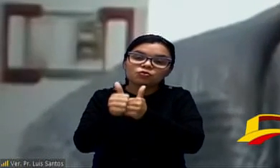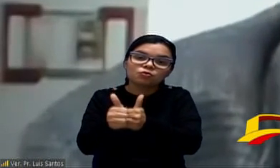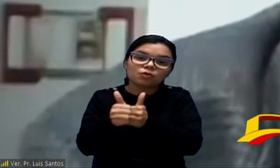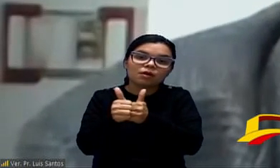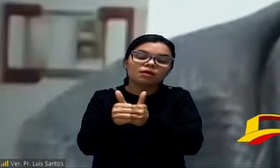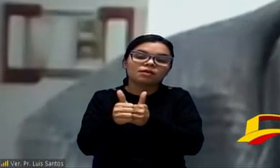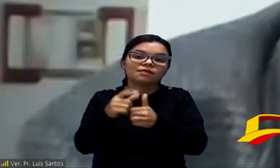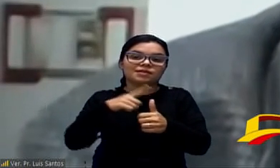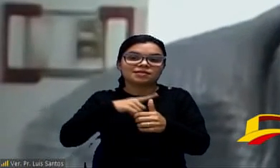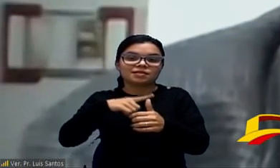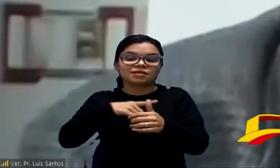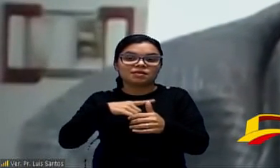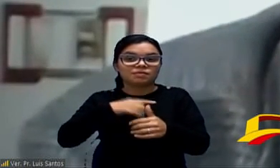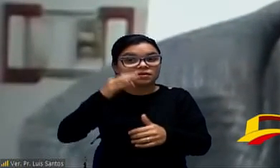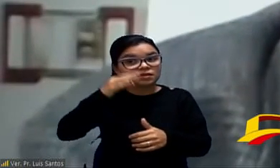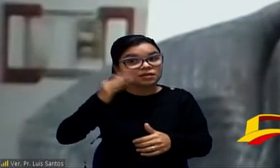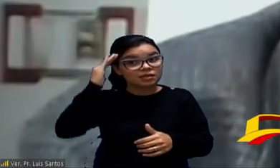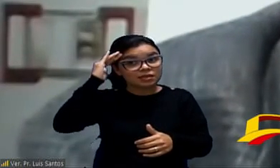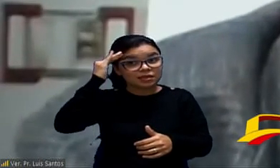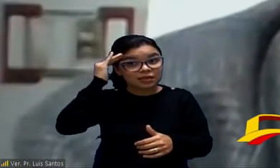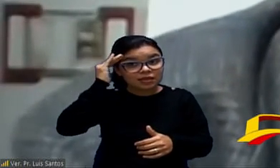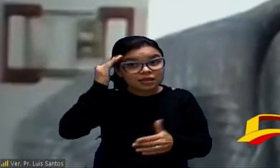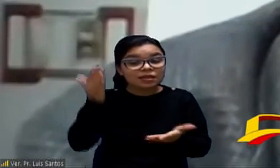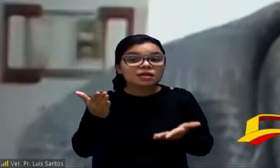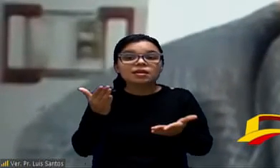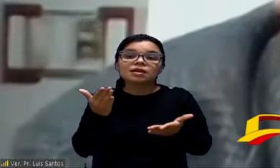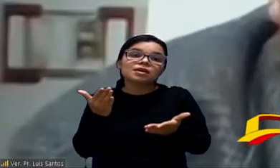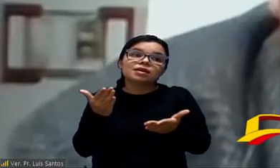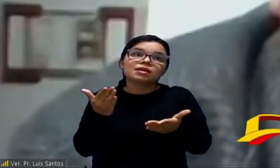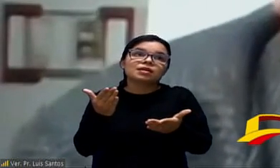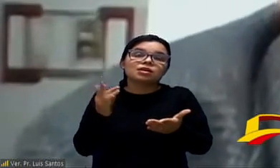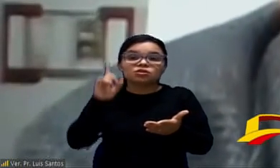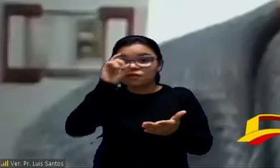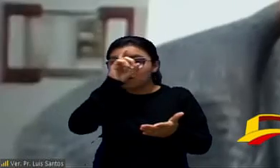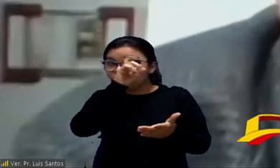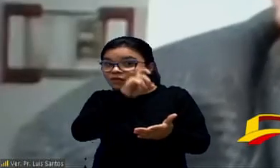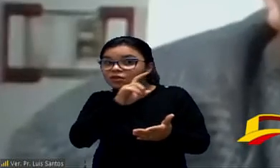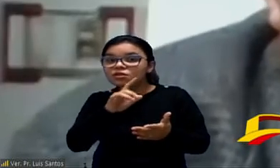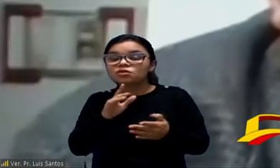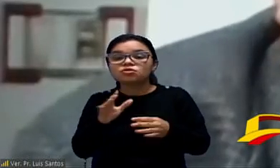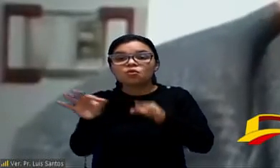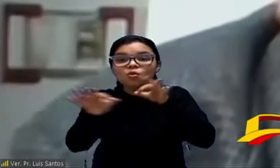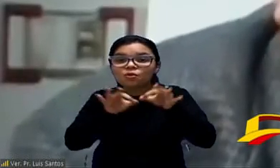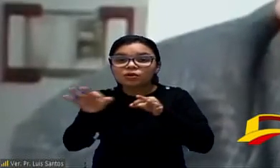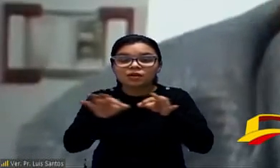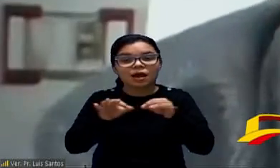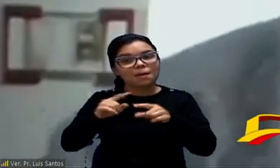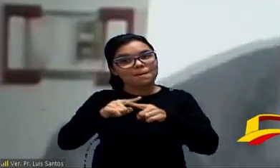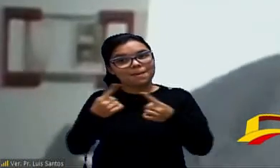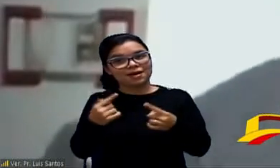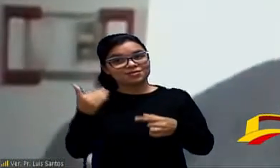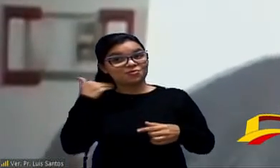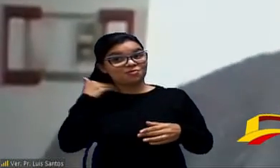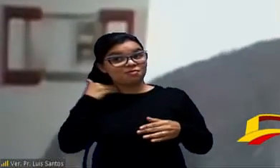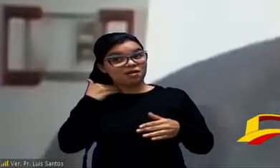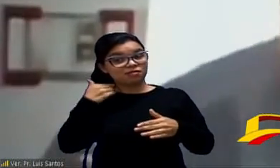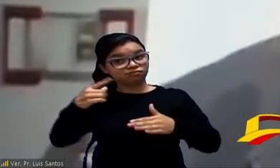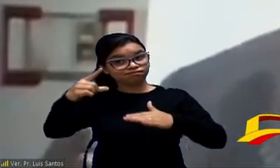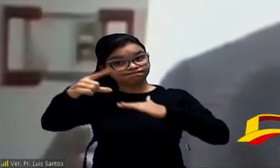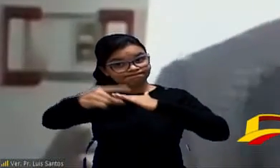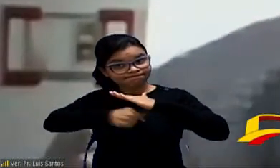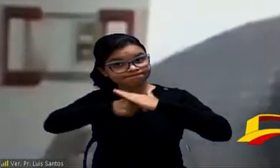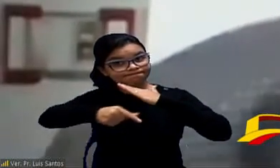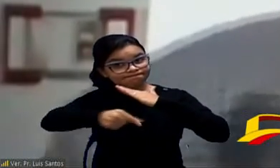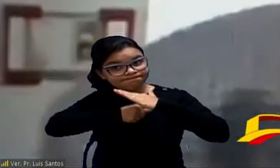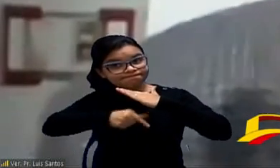que ser razoáveis, de entender que nem sempre eles não vão conseguir. Agora, que eles lucram, porque eu lembro quando eu fui ali